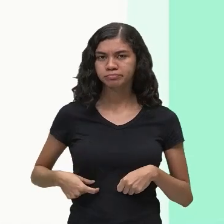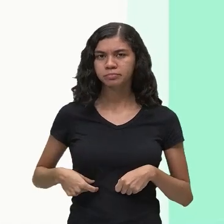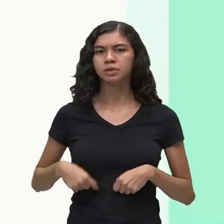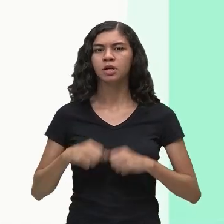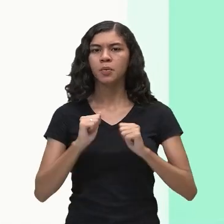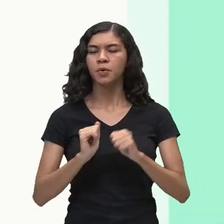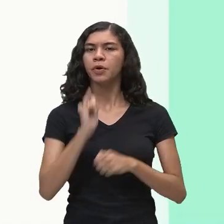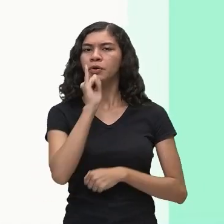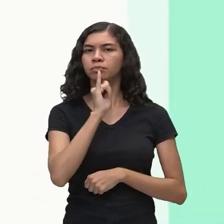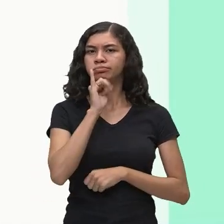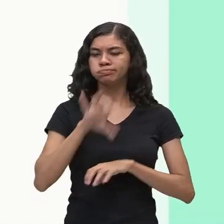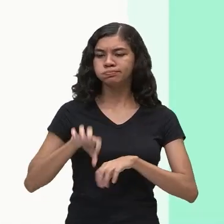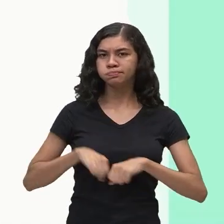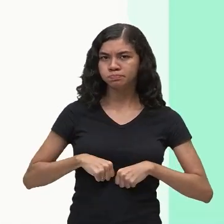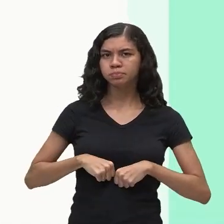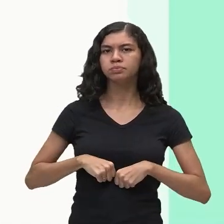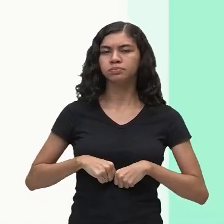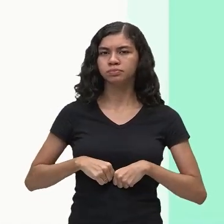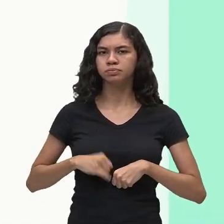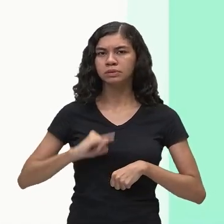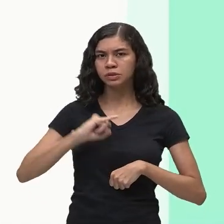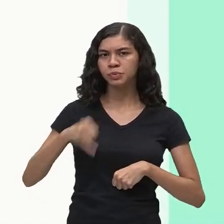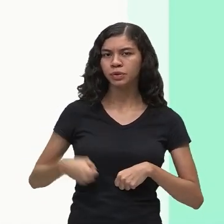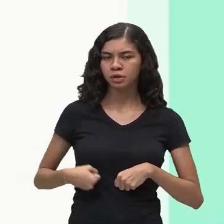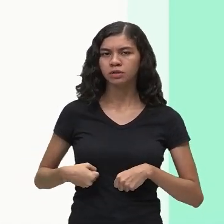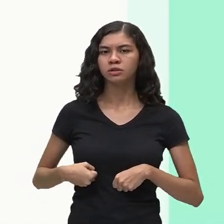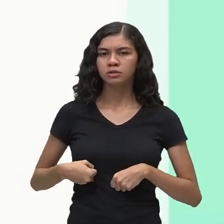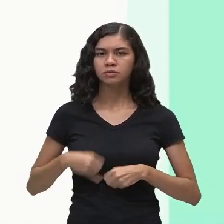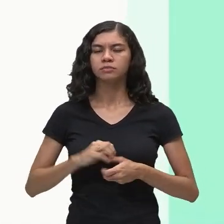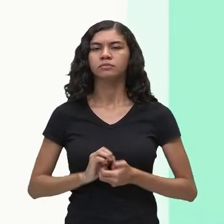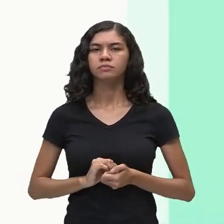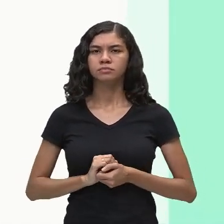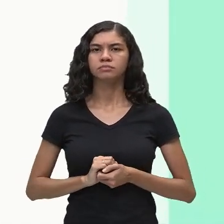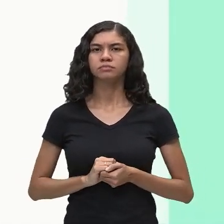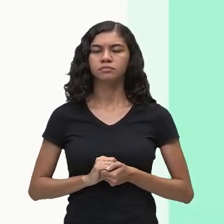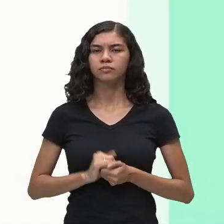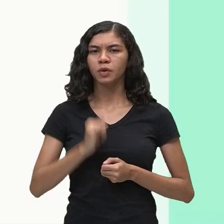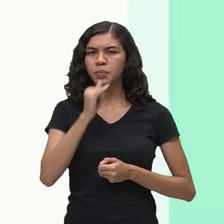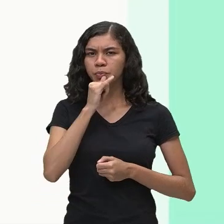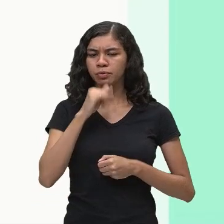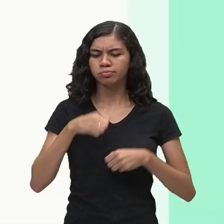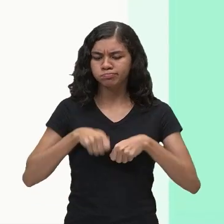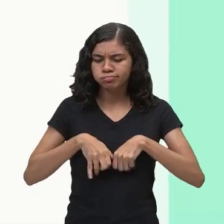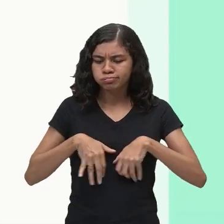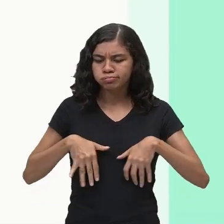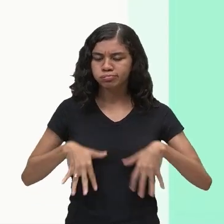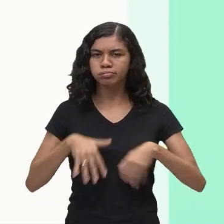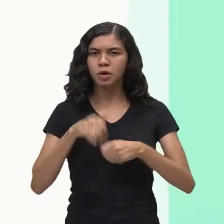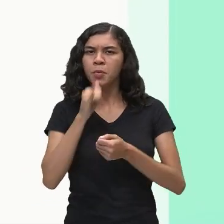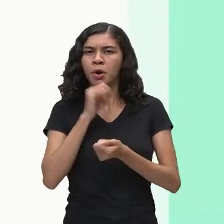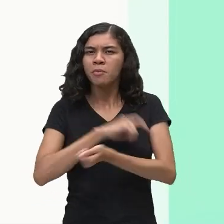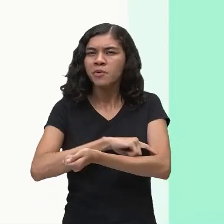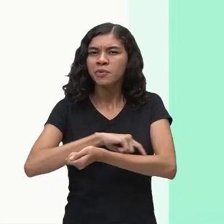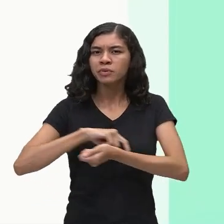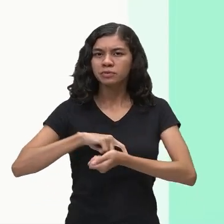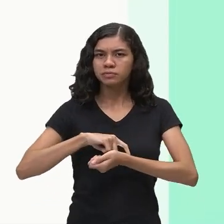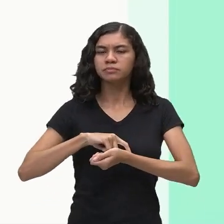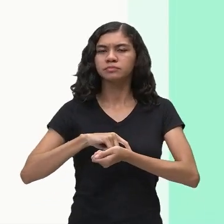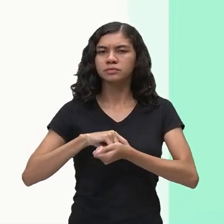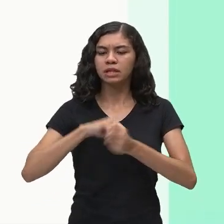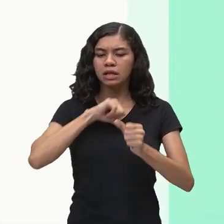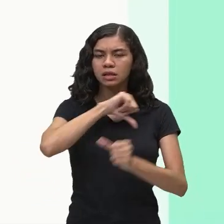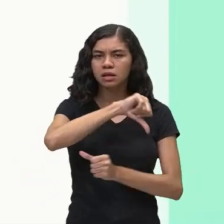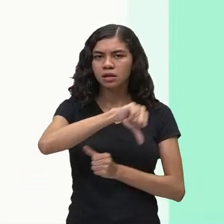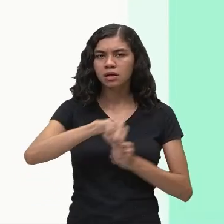sintetizar, a insulina, que vai ser secretada e lançada na corrente sanguínea para que a insulina